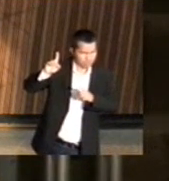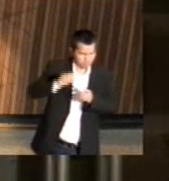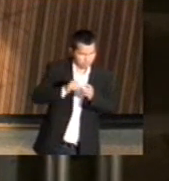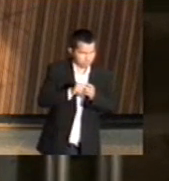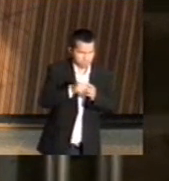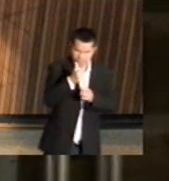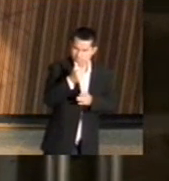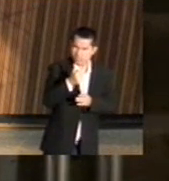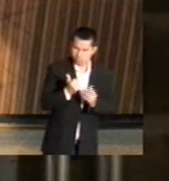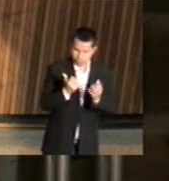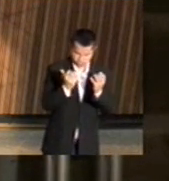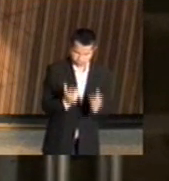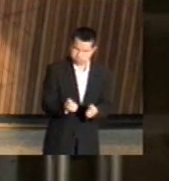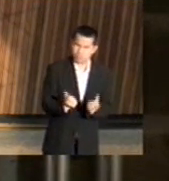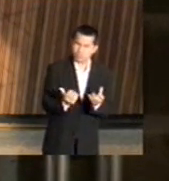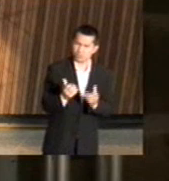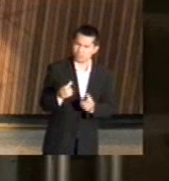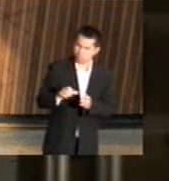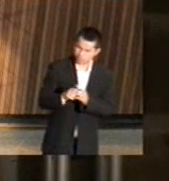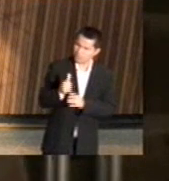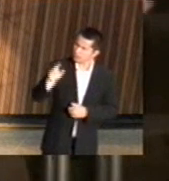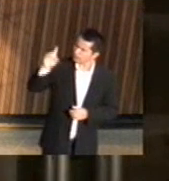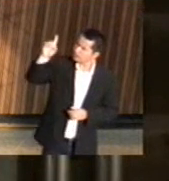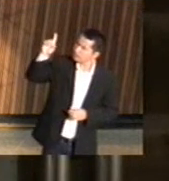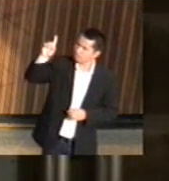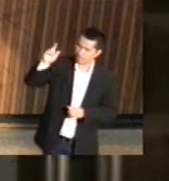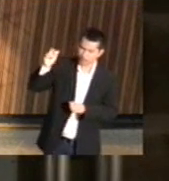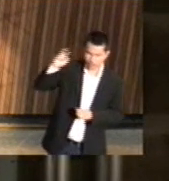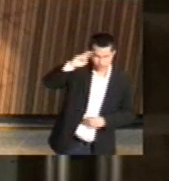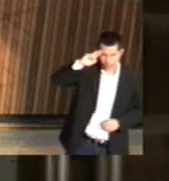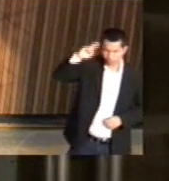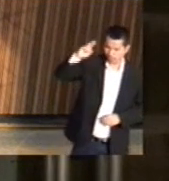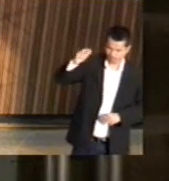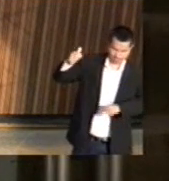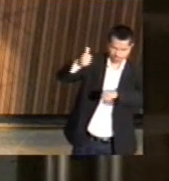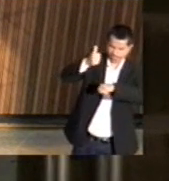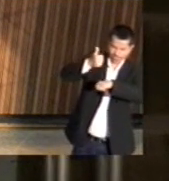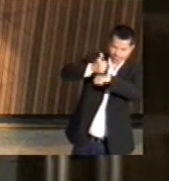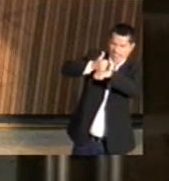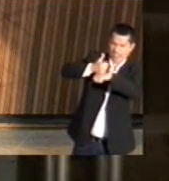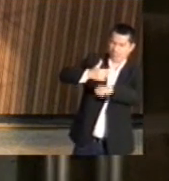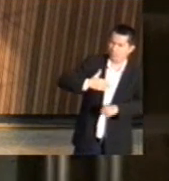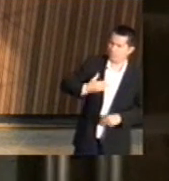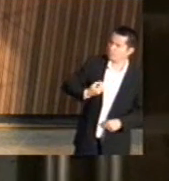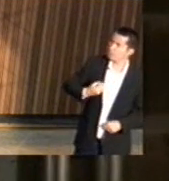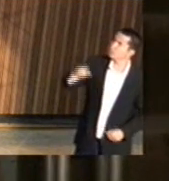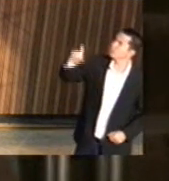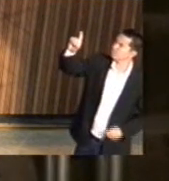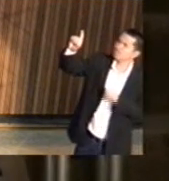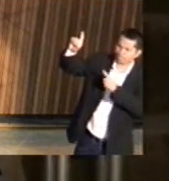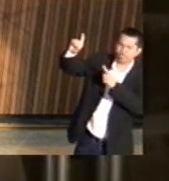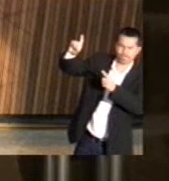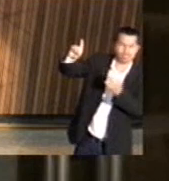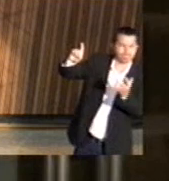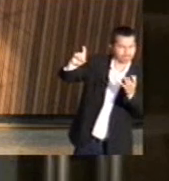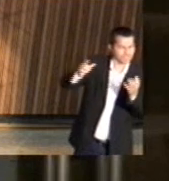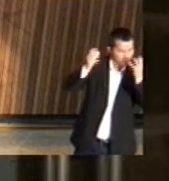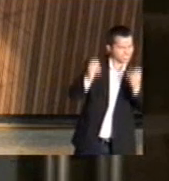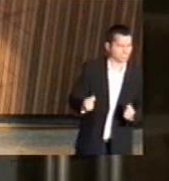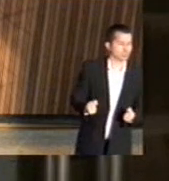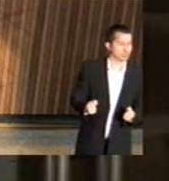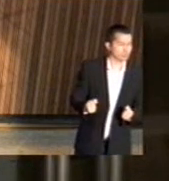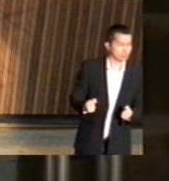dois crentes, um numa igreja, outro na outra igreja. Há 30 anos não se conversavam por